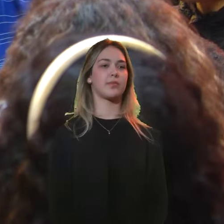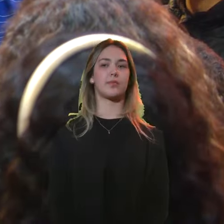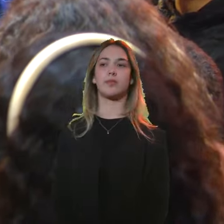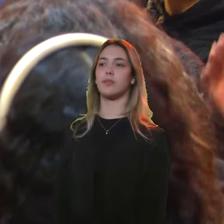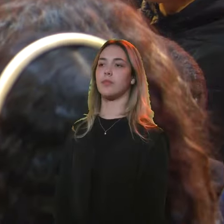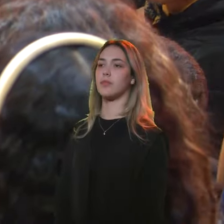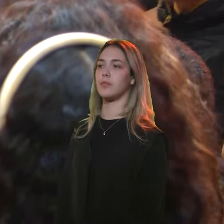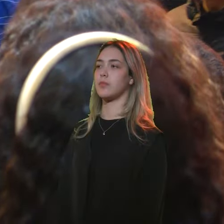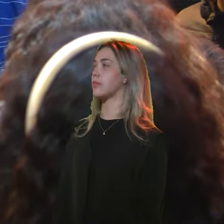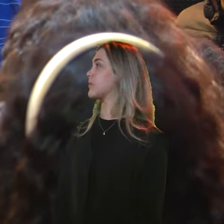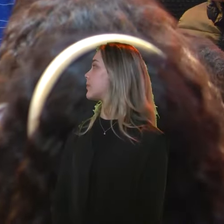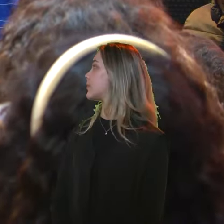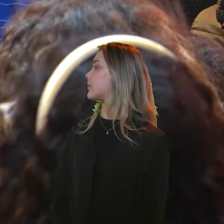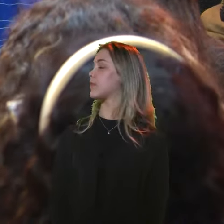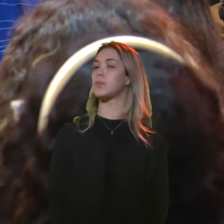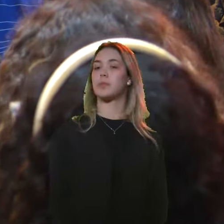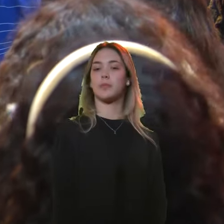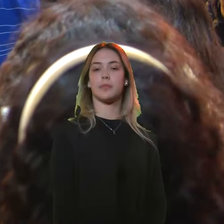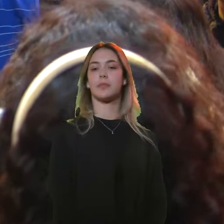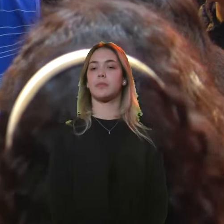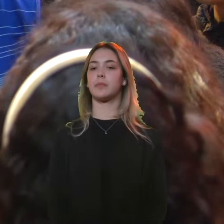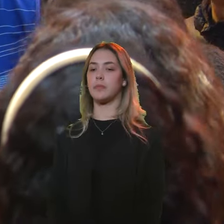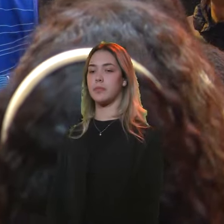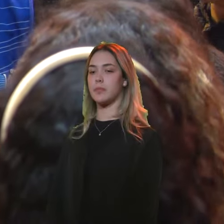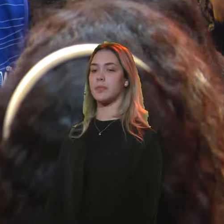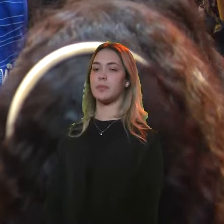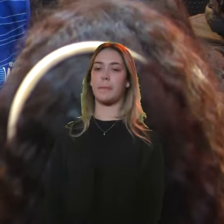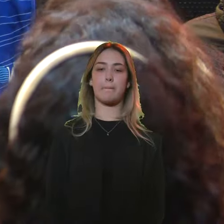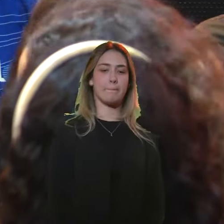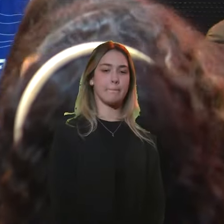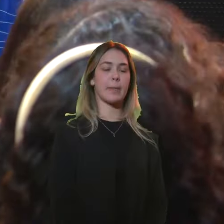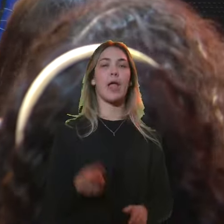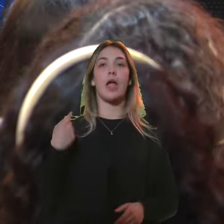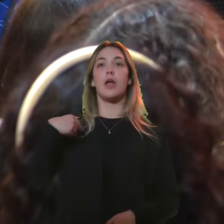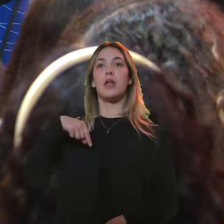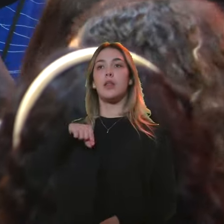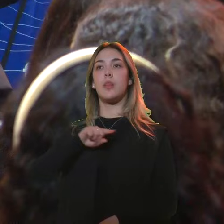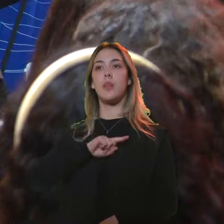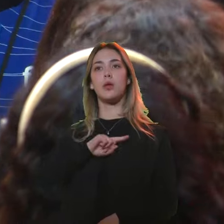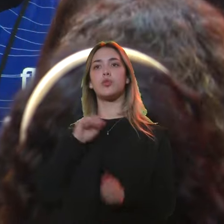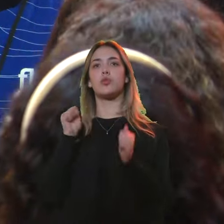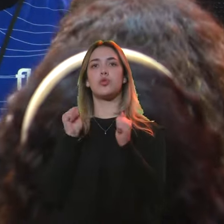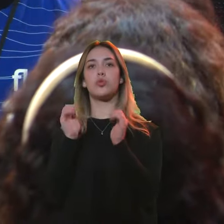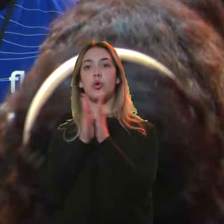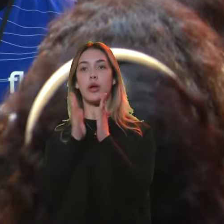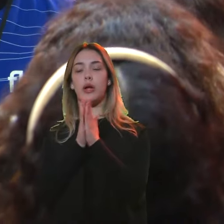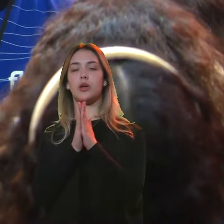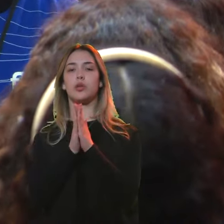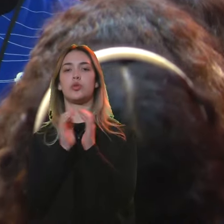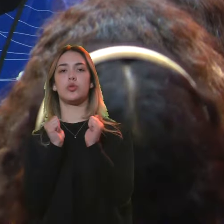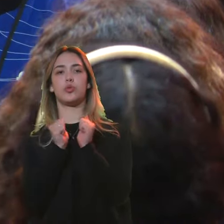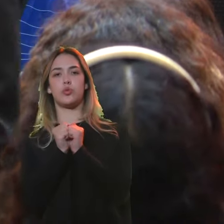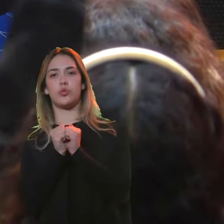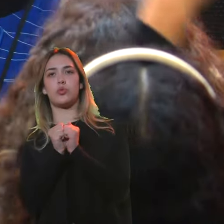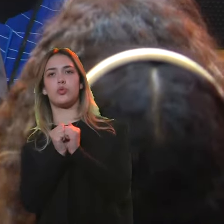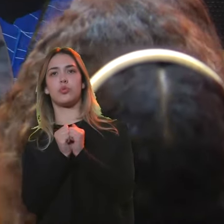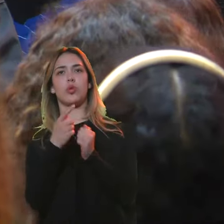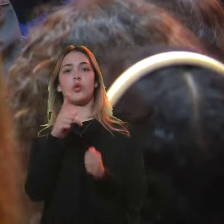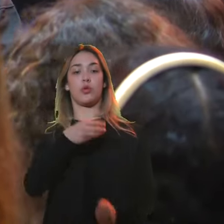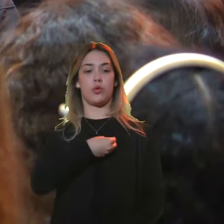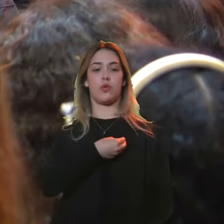Que benção. A gente vai orar junto entregando sua vida para Jesus. Deixa eu te falar uma coisa.